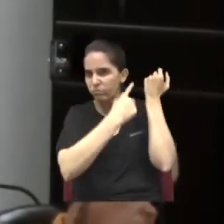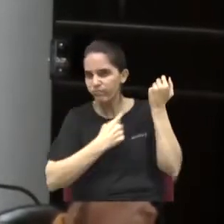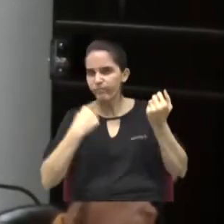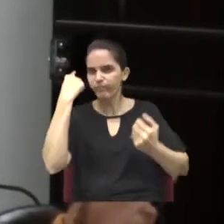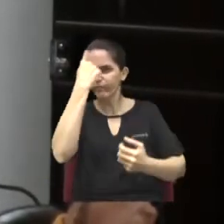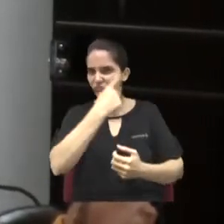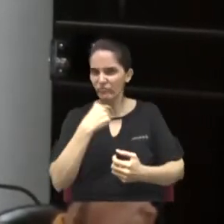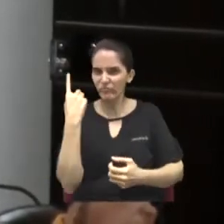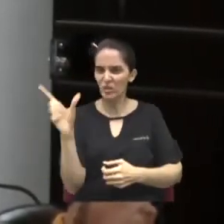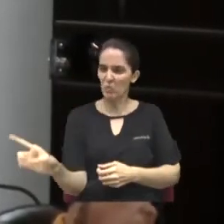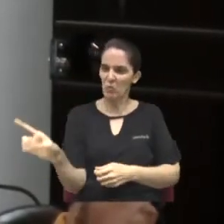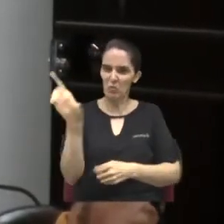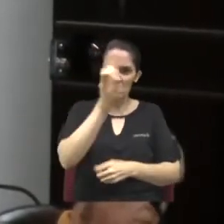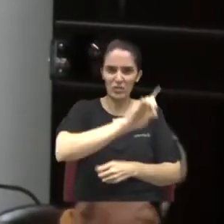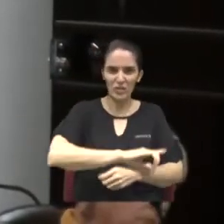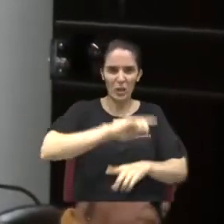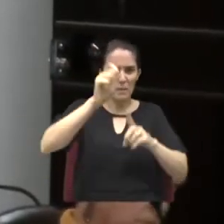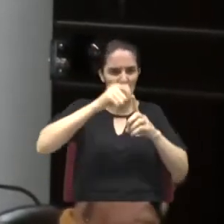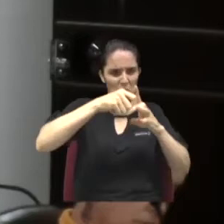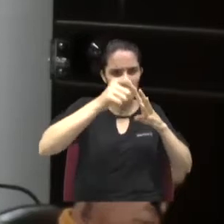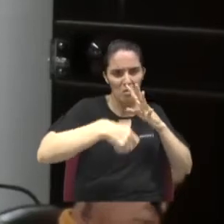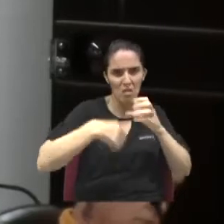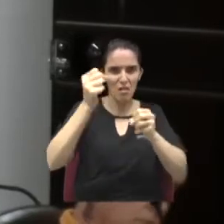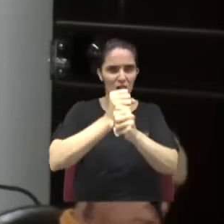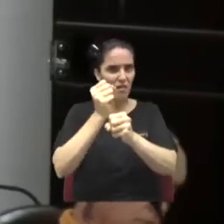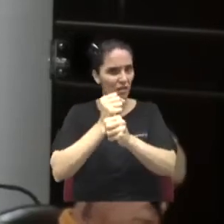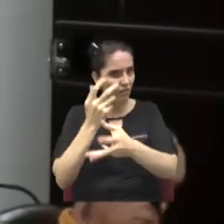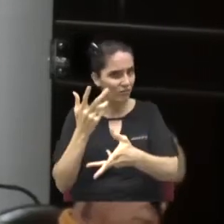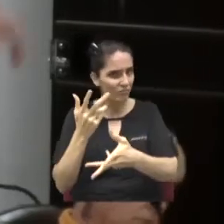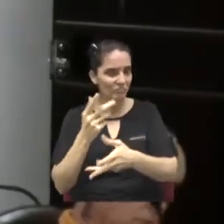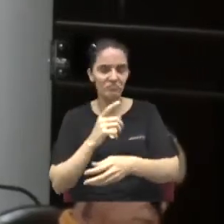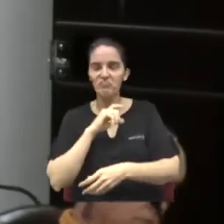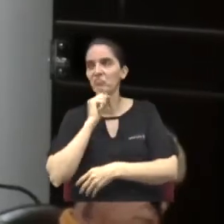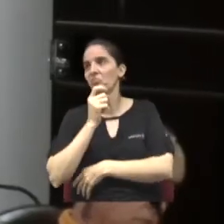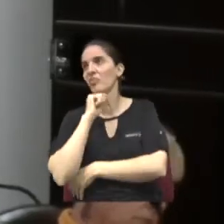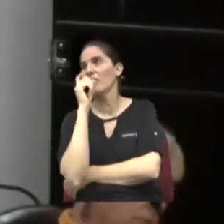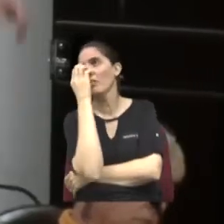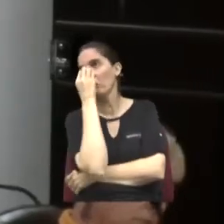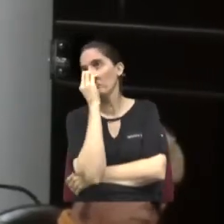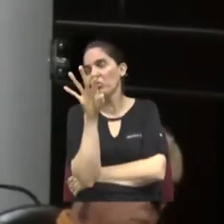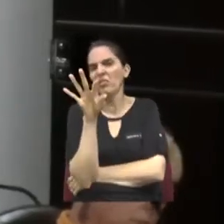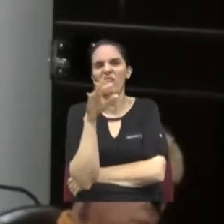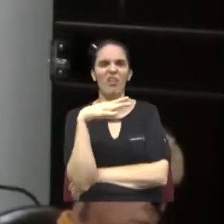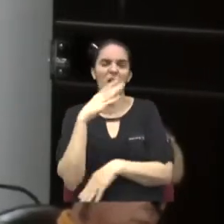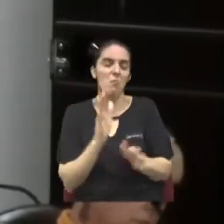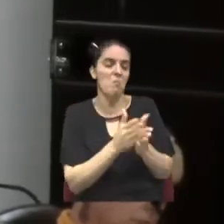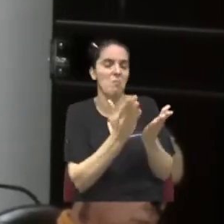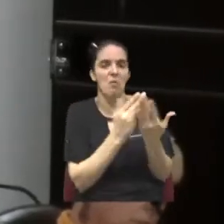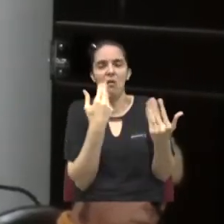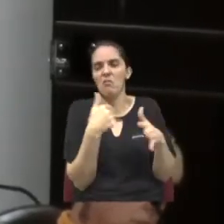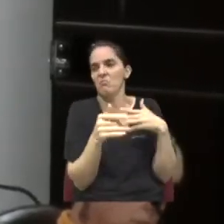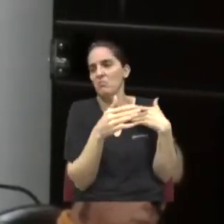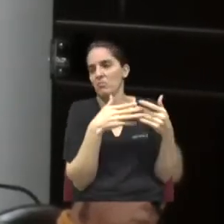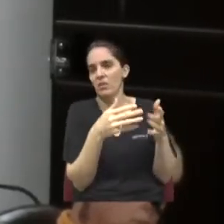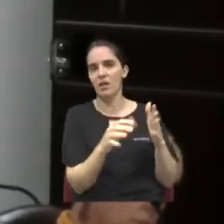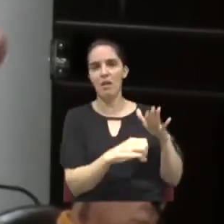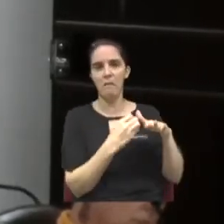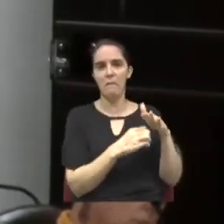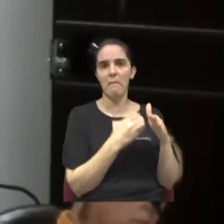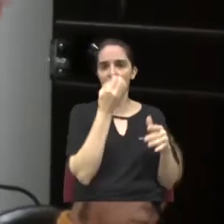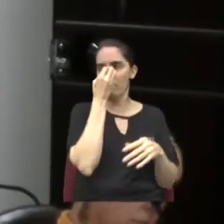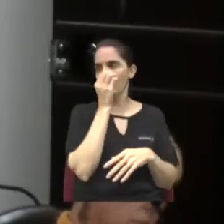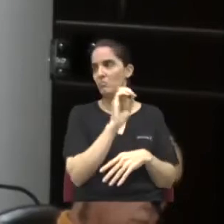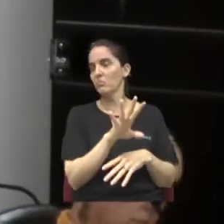dia, meses, anos, e ninguém está nem aí, é um bando de pobre que mora lá, e a empresa não está nem aí.